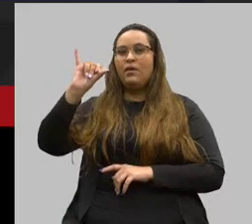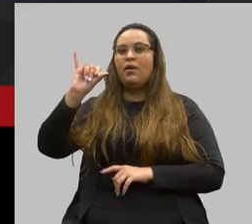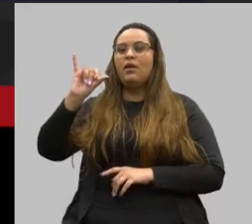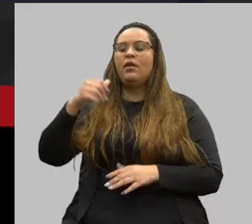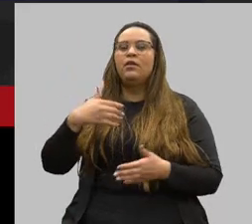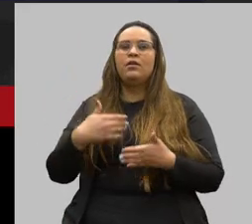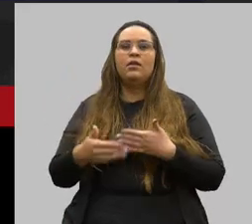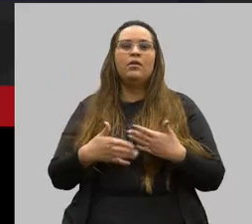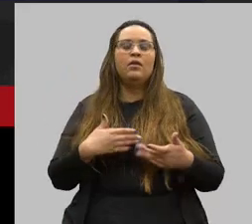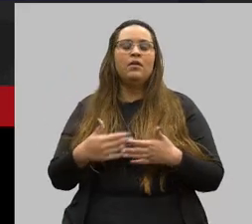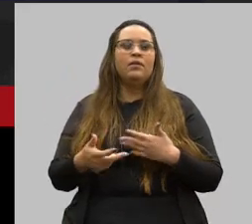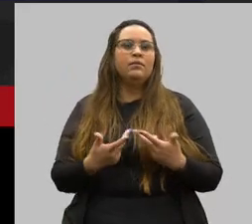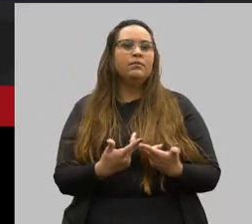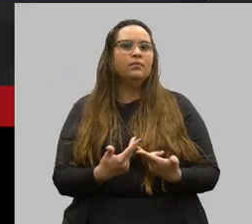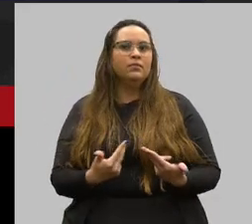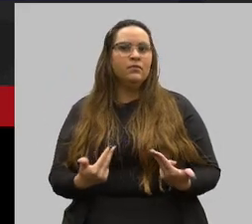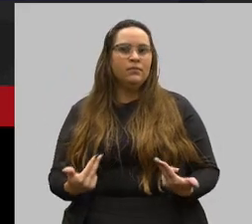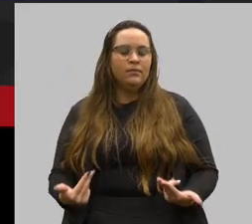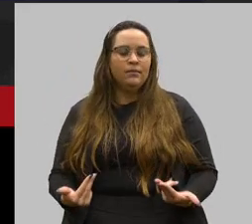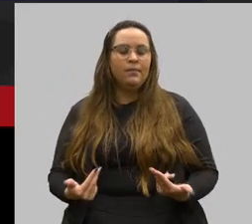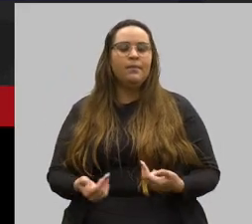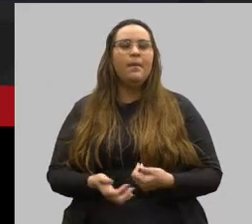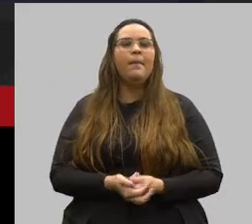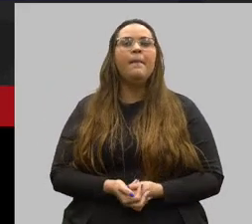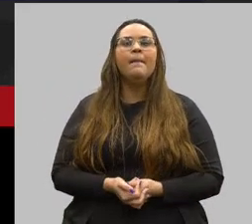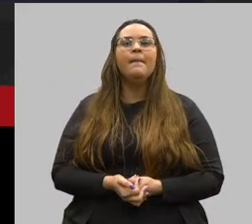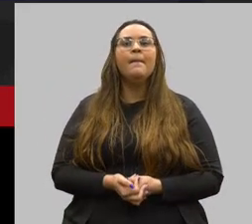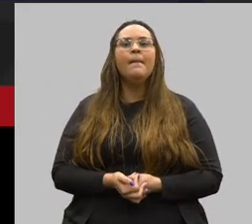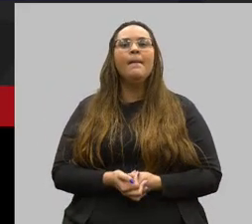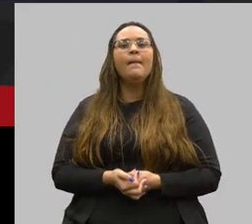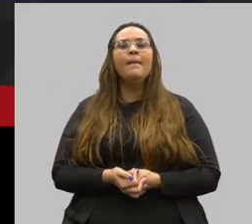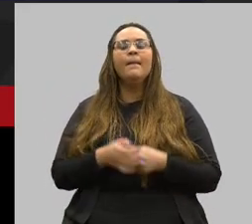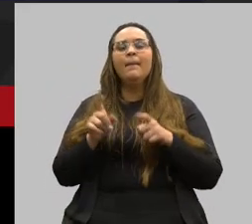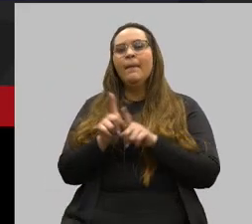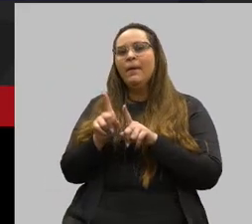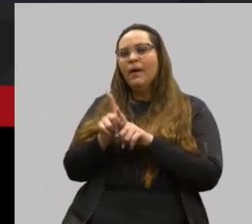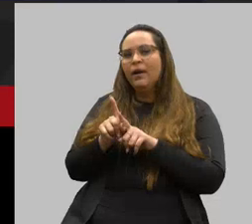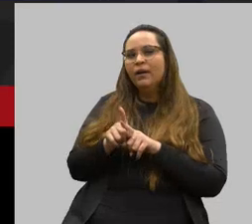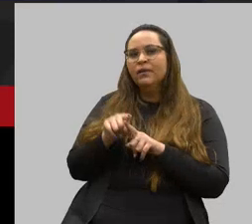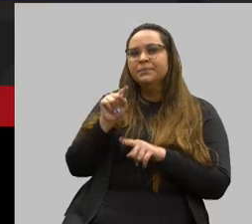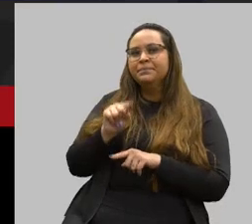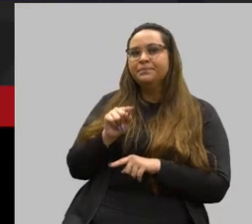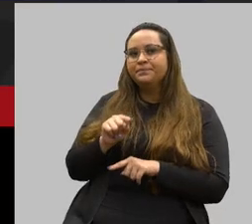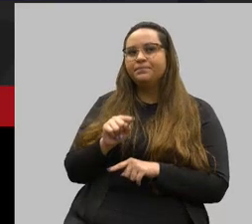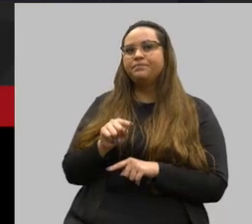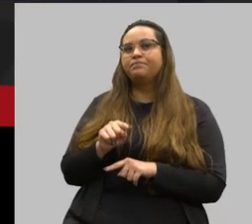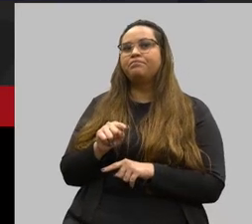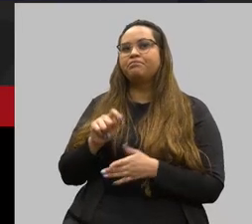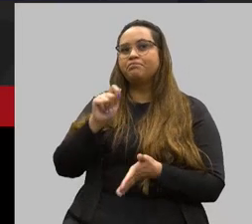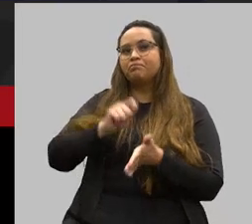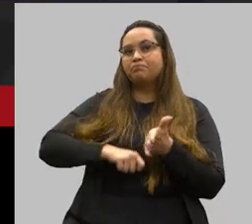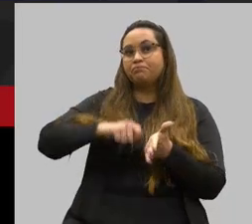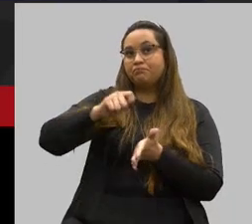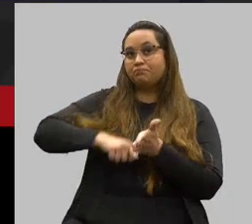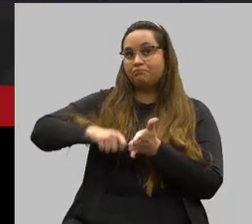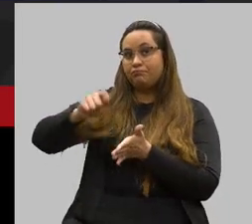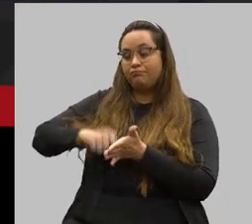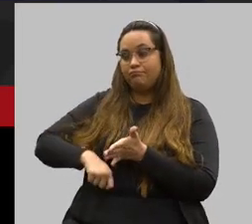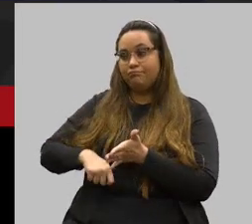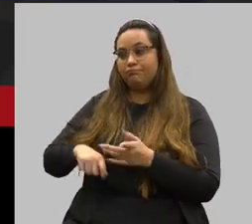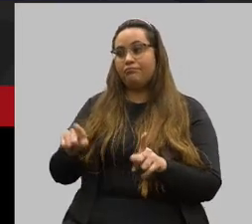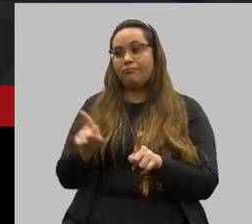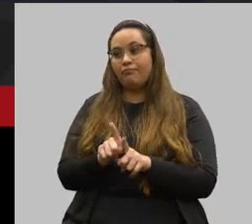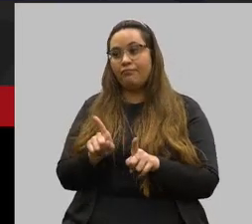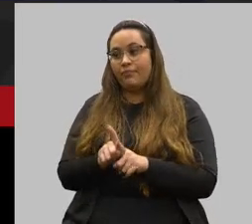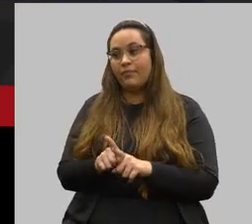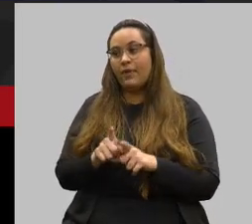eh envolvendo servidores da Polícia Civil da mesma esta estão os né institudos para contratação e e ampliação